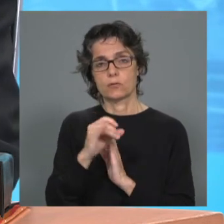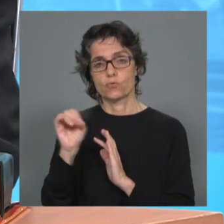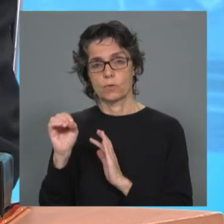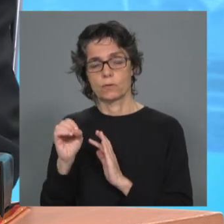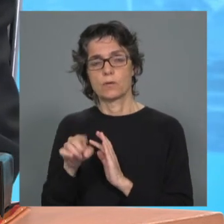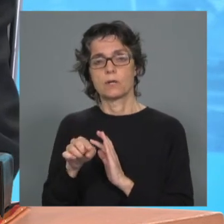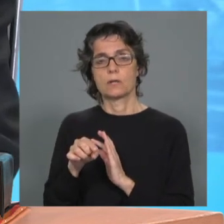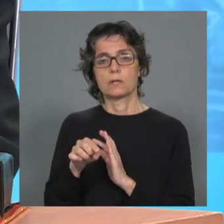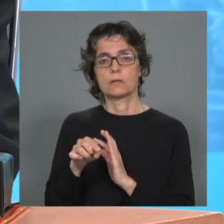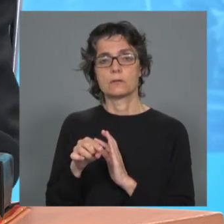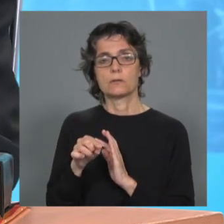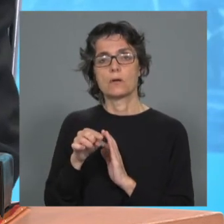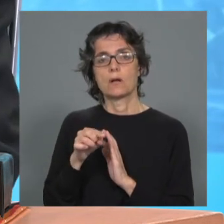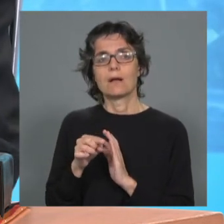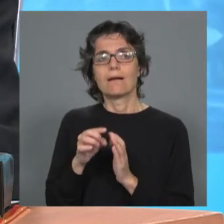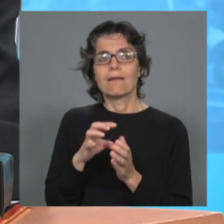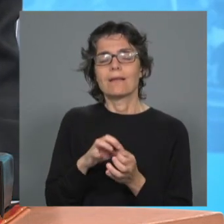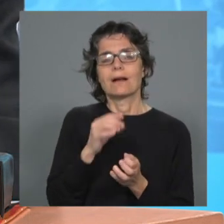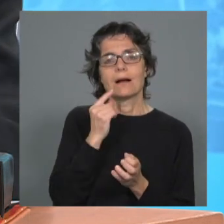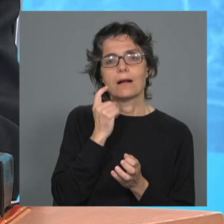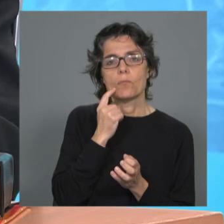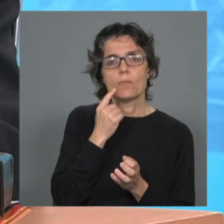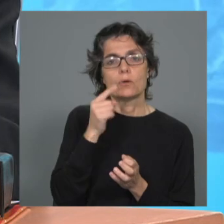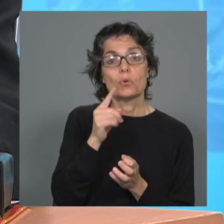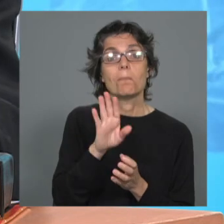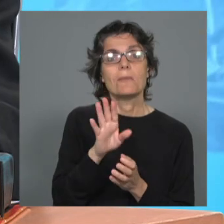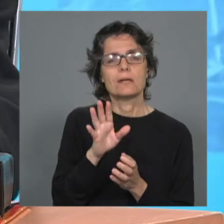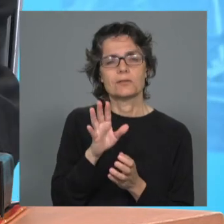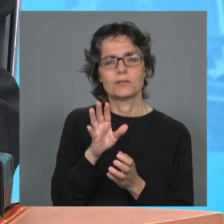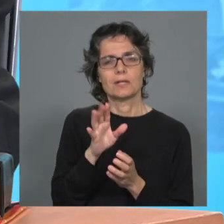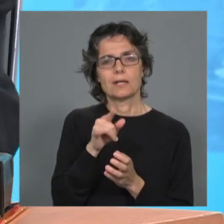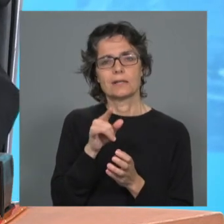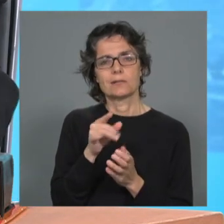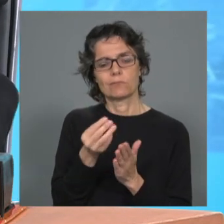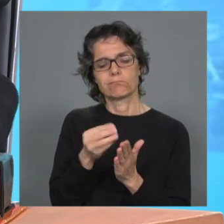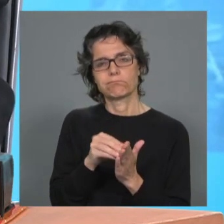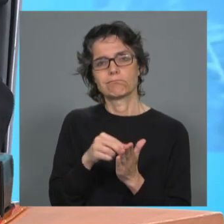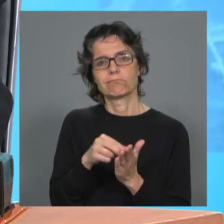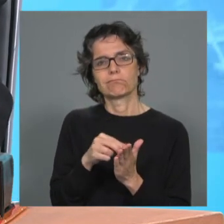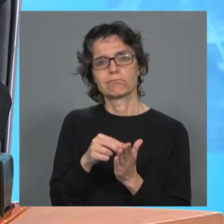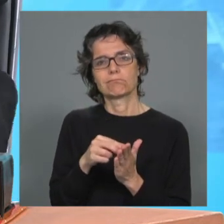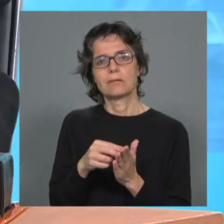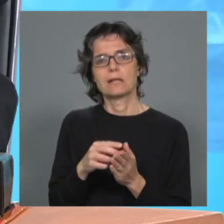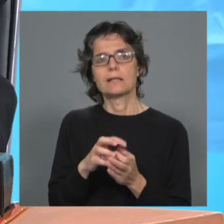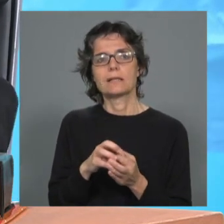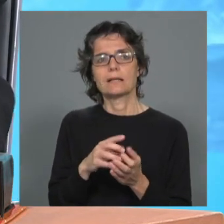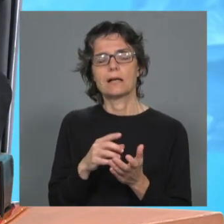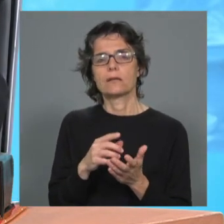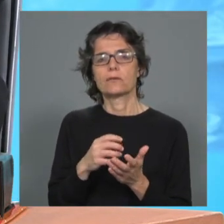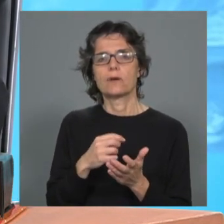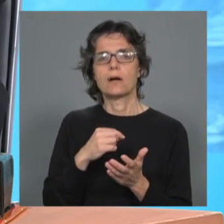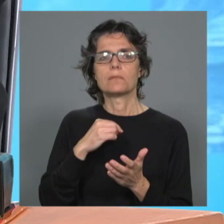há uma referência pascal tão forte, mas há uma referência muito importante ao sentido da encarnação. Não